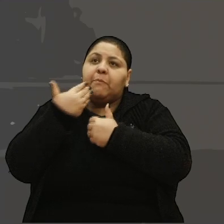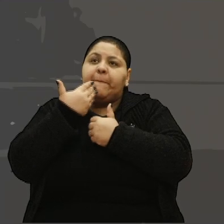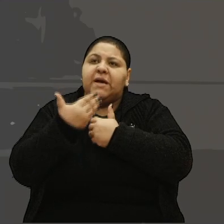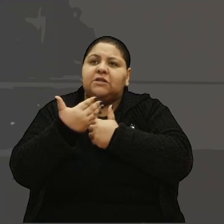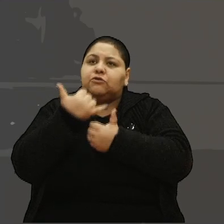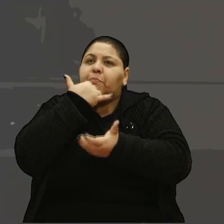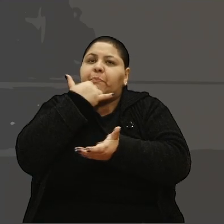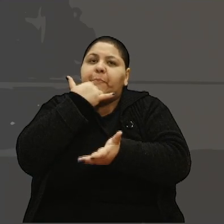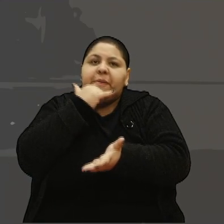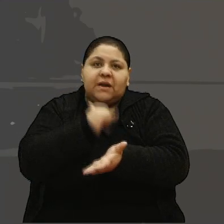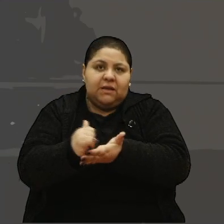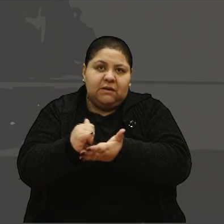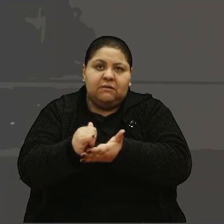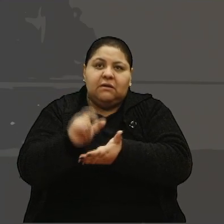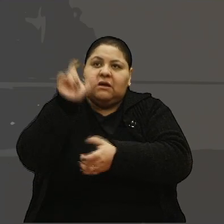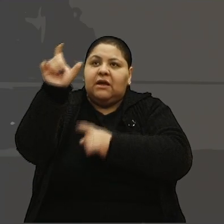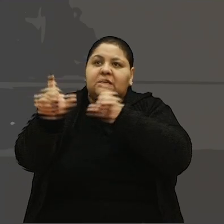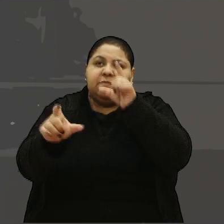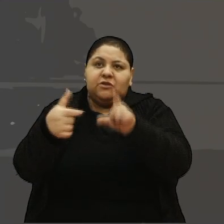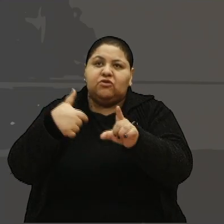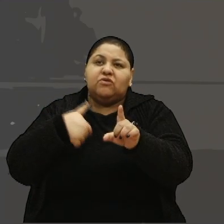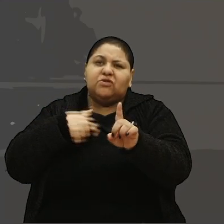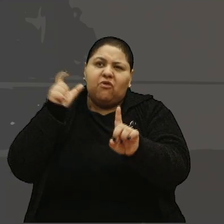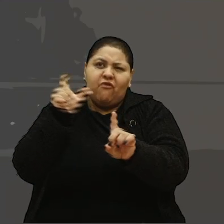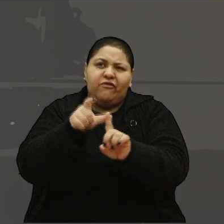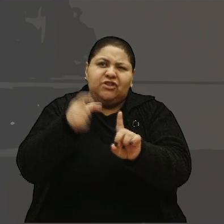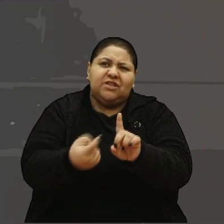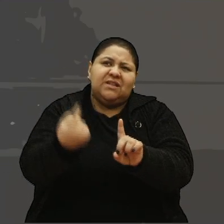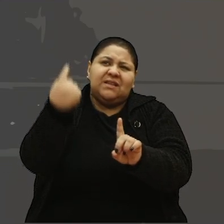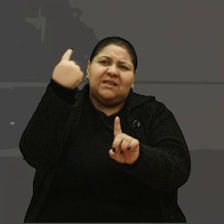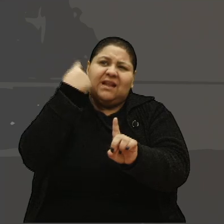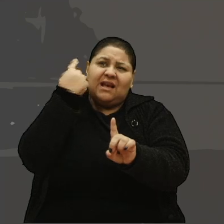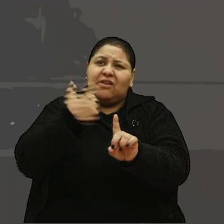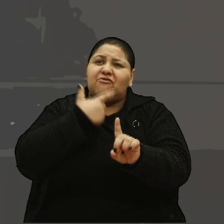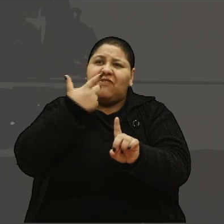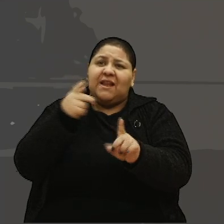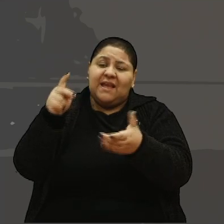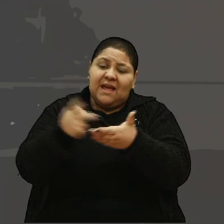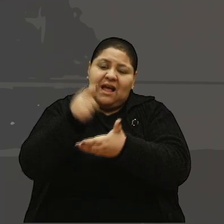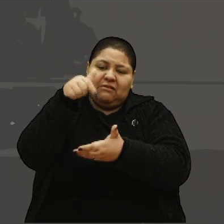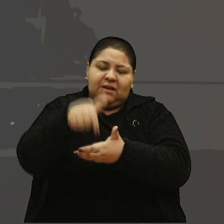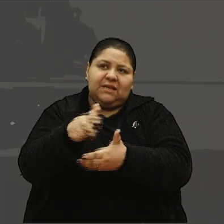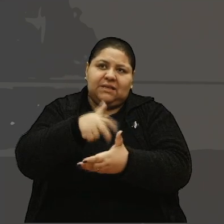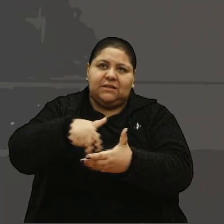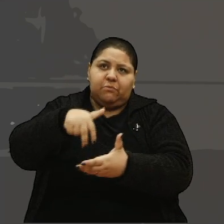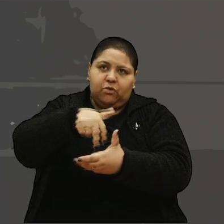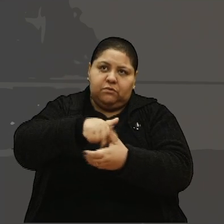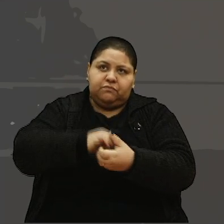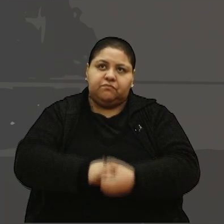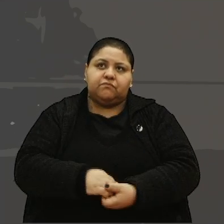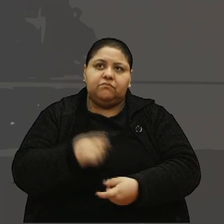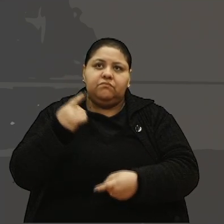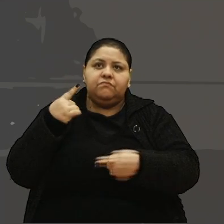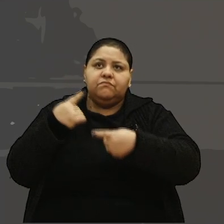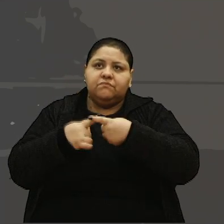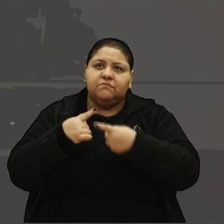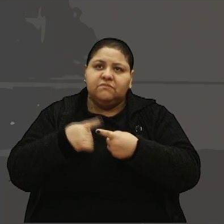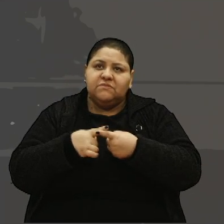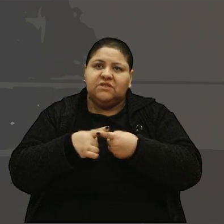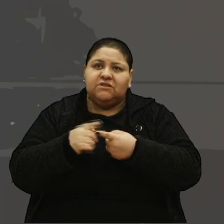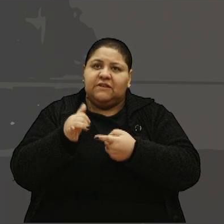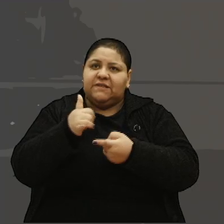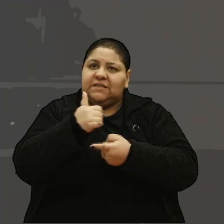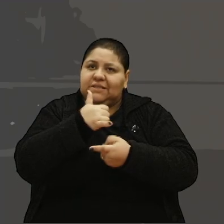perdão àqueles que se sentiram ofendidos aquela vez que eu fiz aquela triste fala aqui nessa tribuna. Porque eu estava